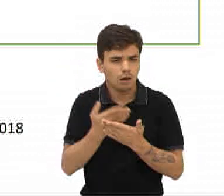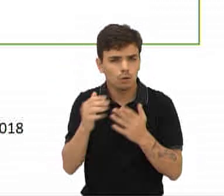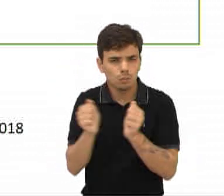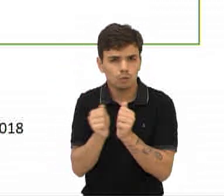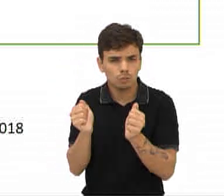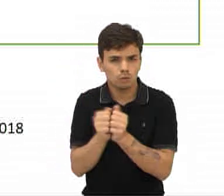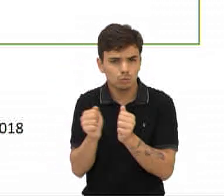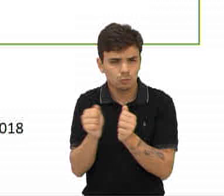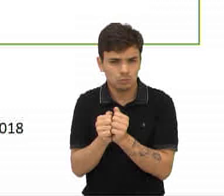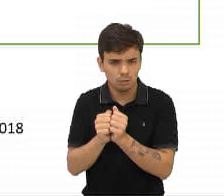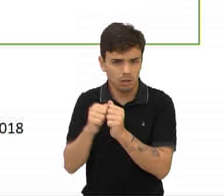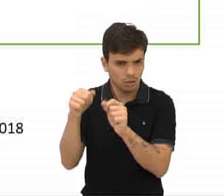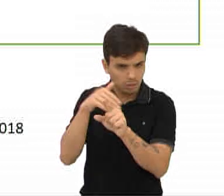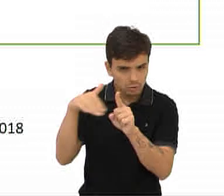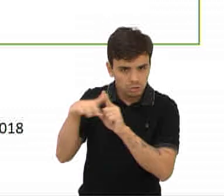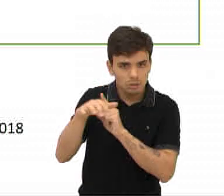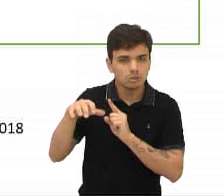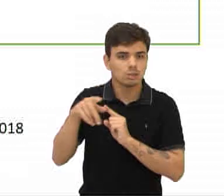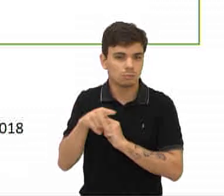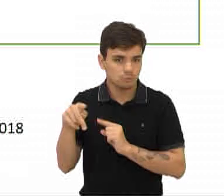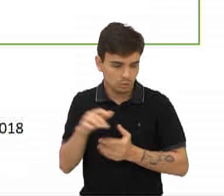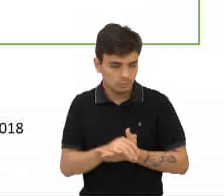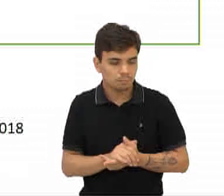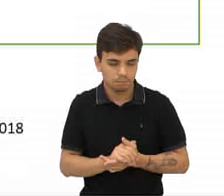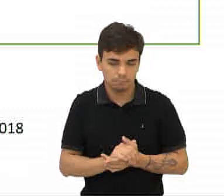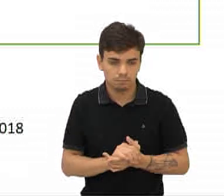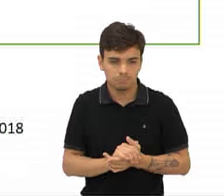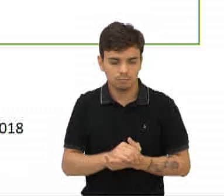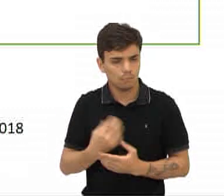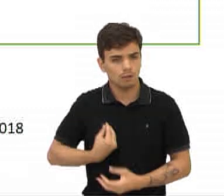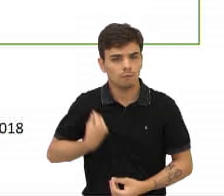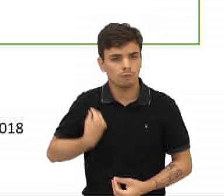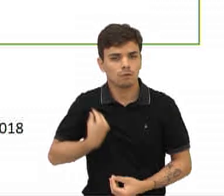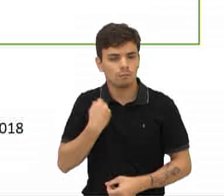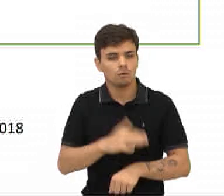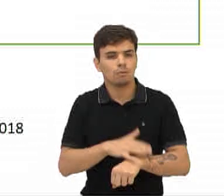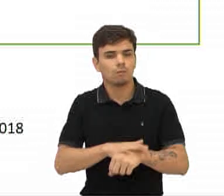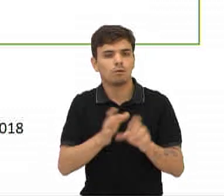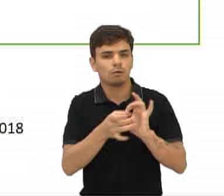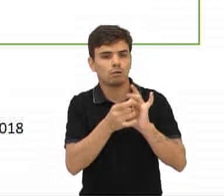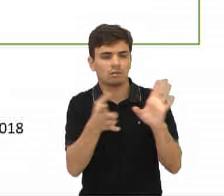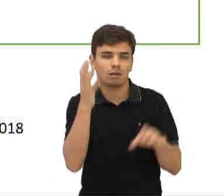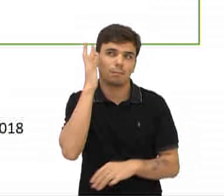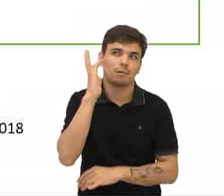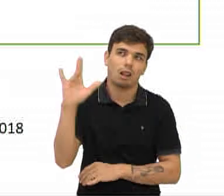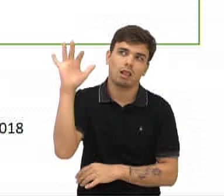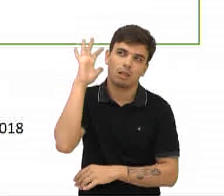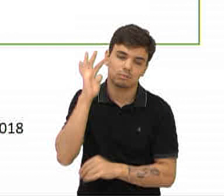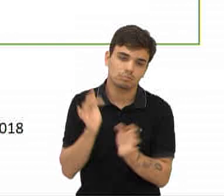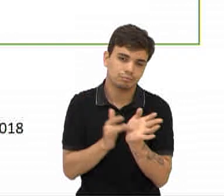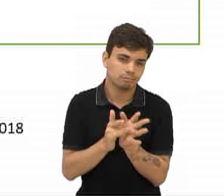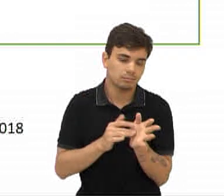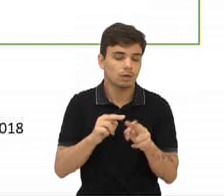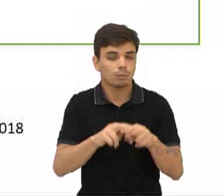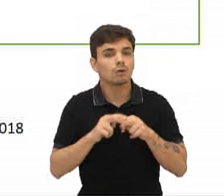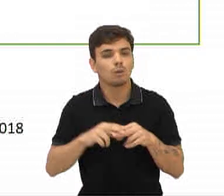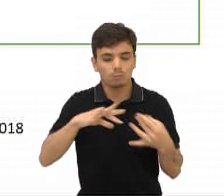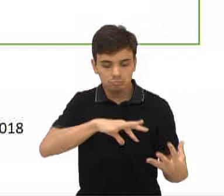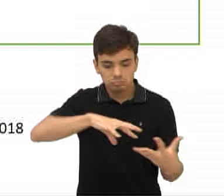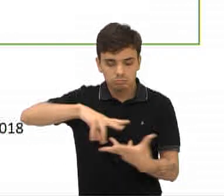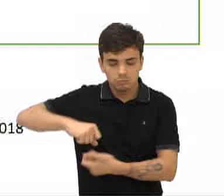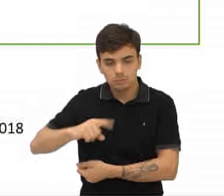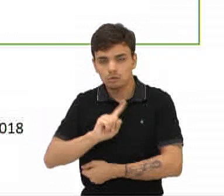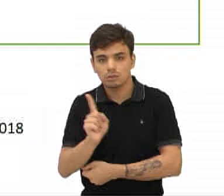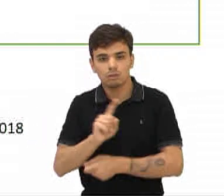Sociologia vai lembrar do Bauman, né? Vive-se atualmente um período de liberdade ilusória, já que o mundo globalizado não